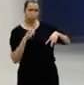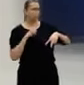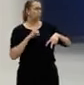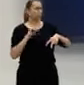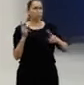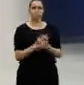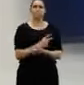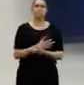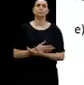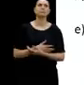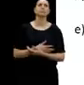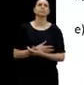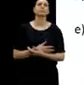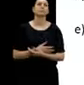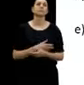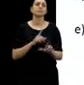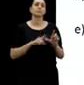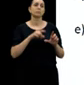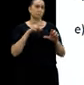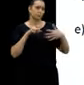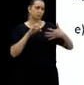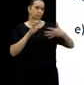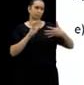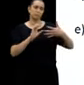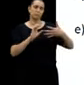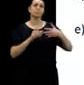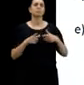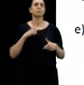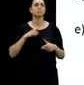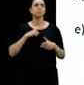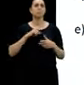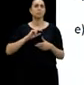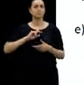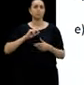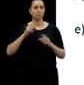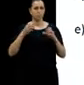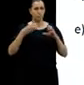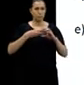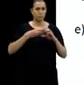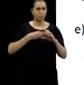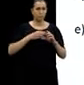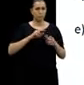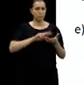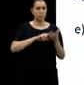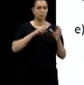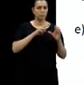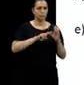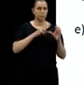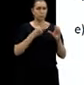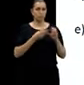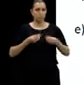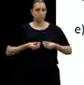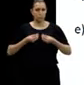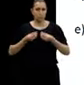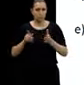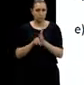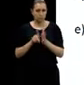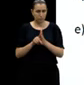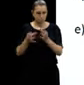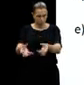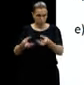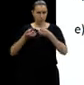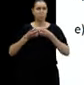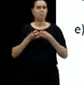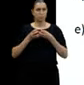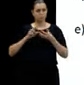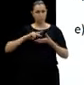vai acontecer. Letra C. Células-tronco, por serem doadas pelo próprio indivíduo